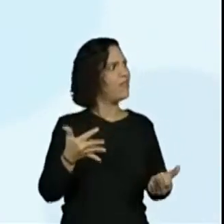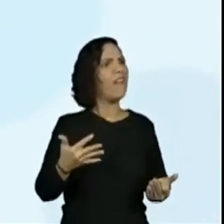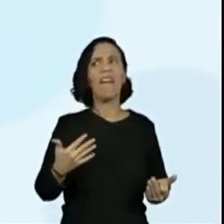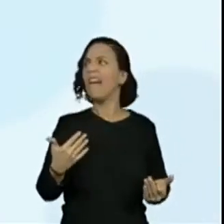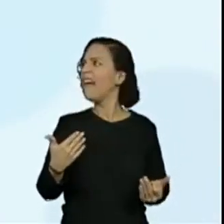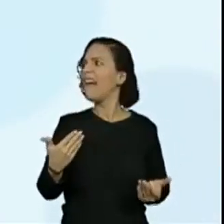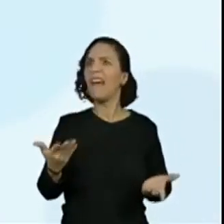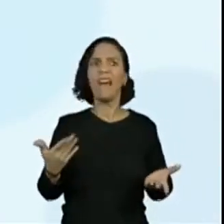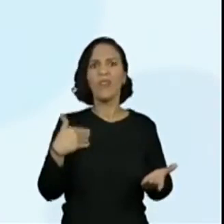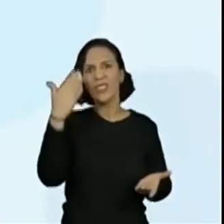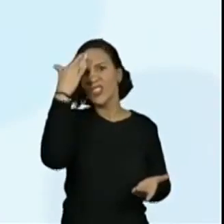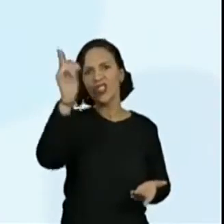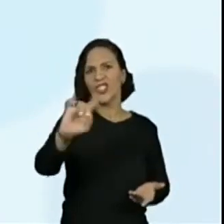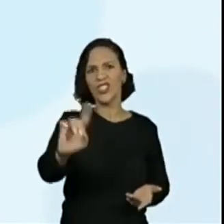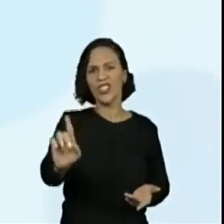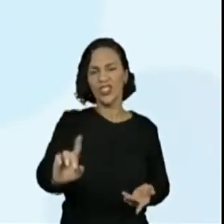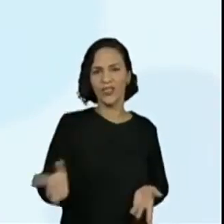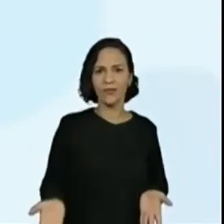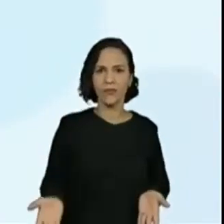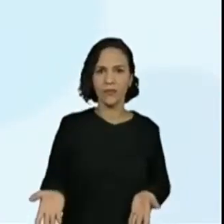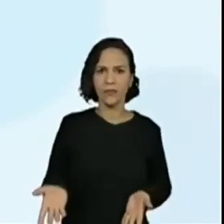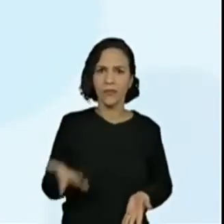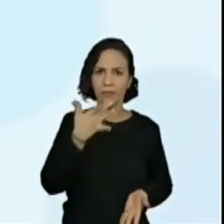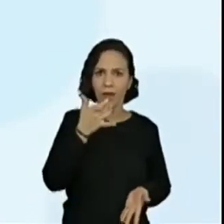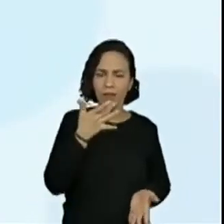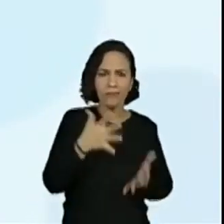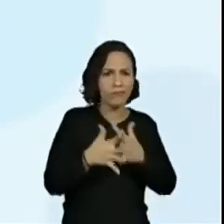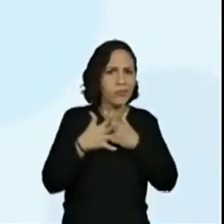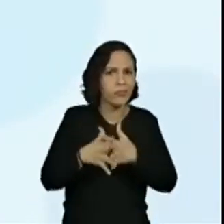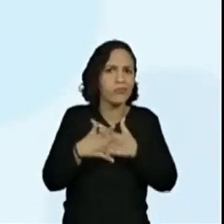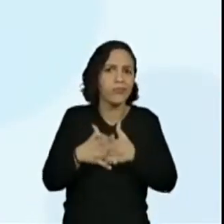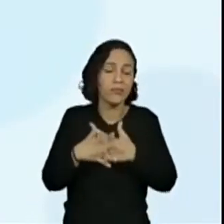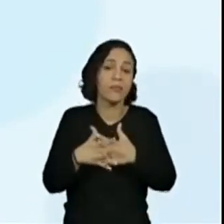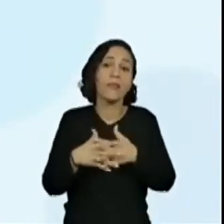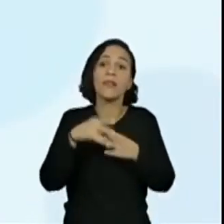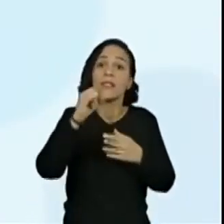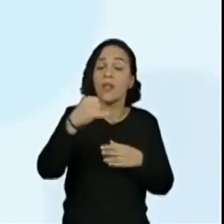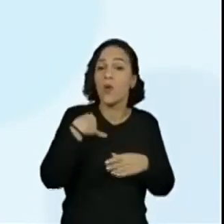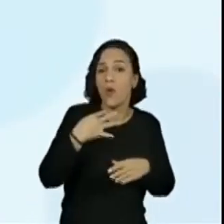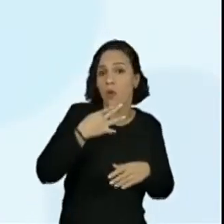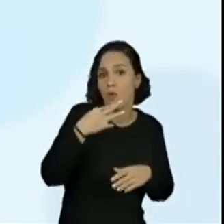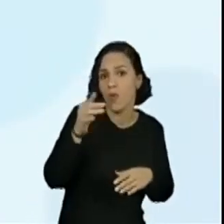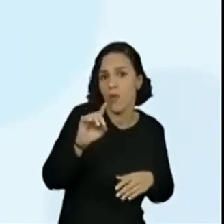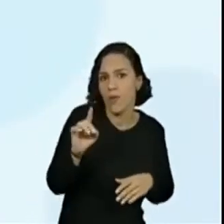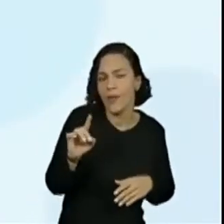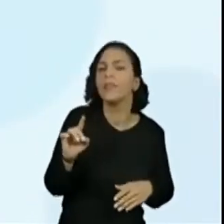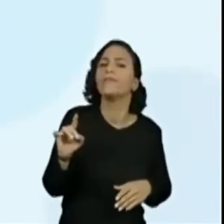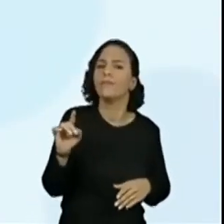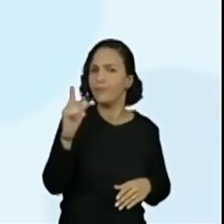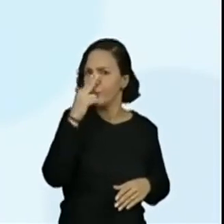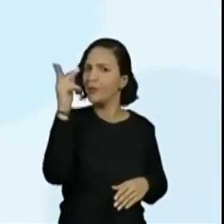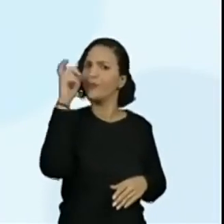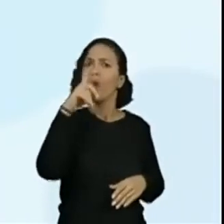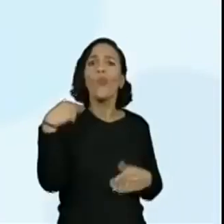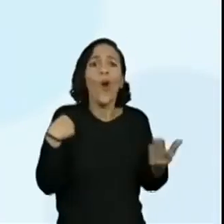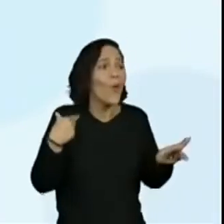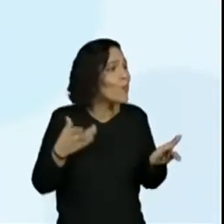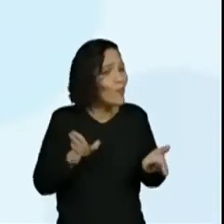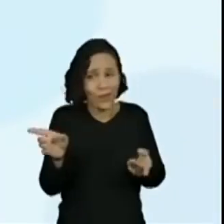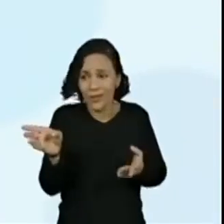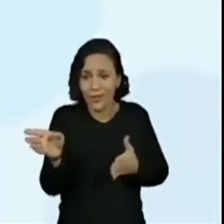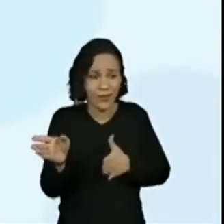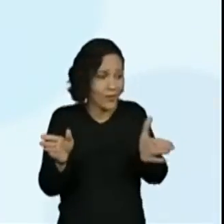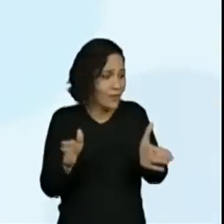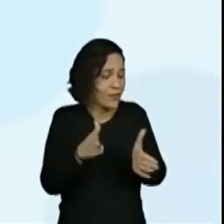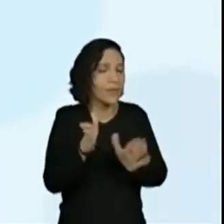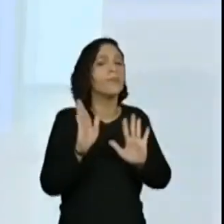chegar na praça? Ia ficar fácil? Se eu não conheço, eu não sei. Se eu não conheço, também acho que isso ia ficar bem difícil. Para que lado que eu vou?